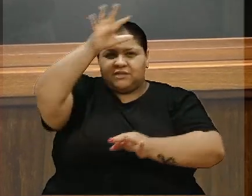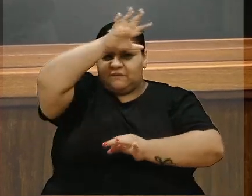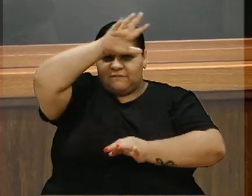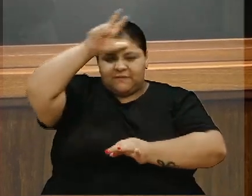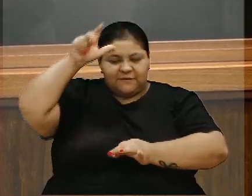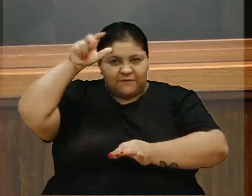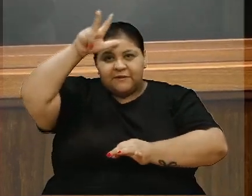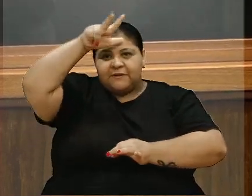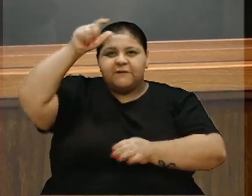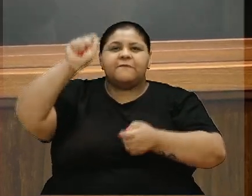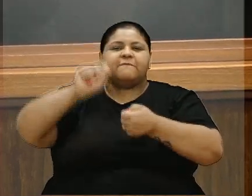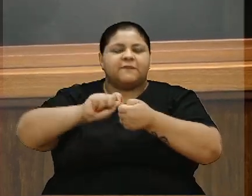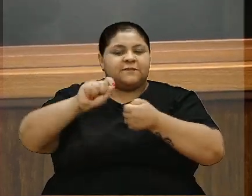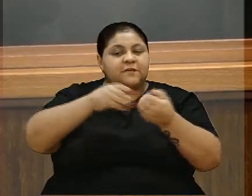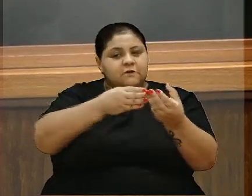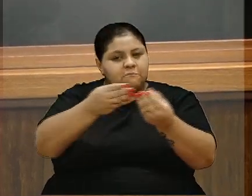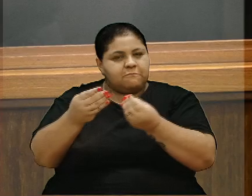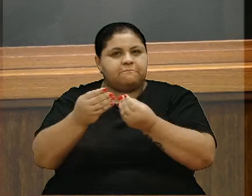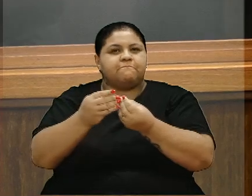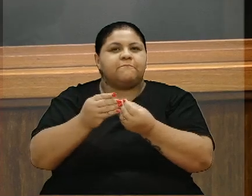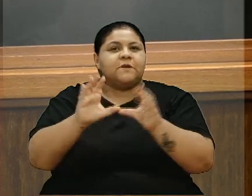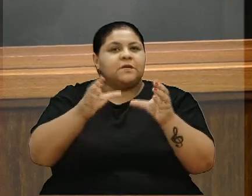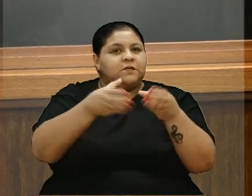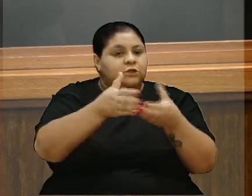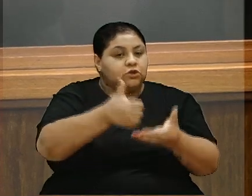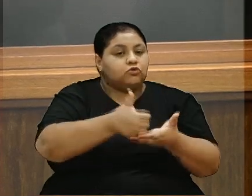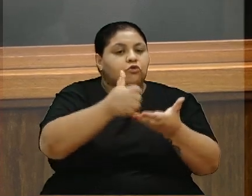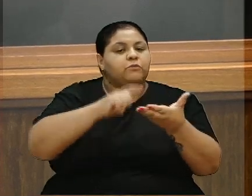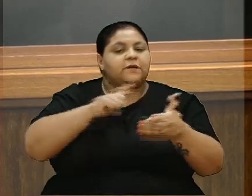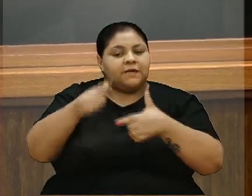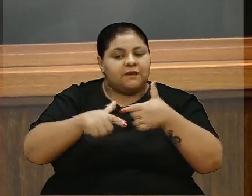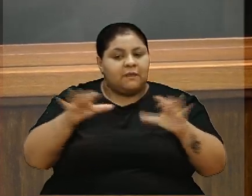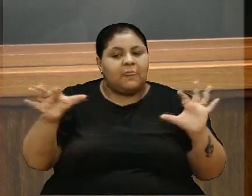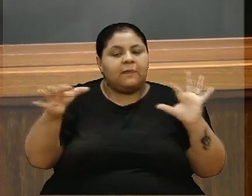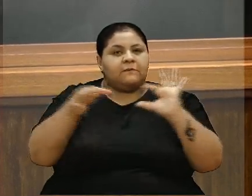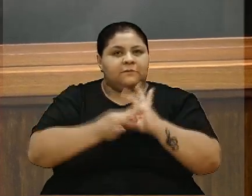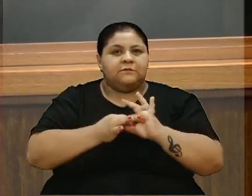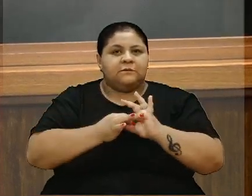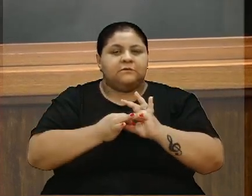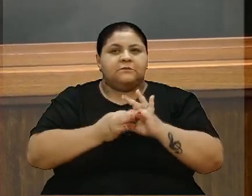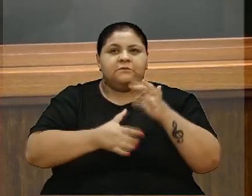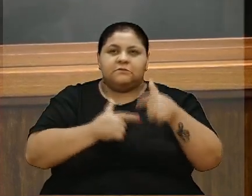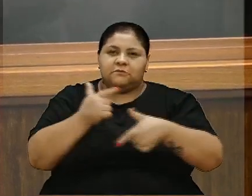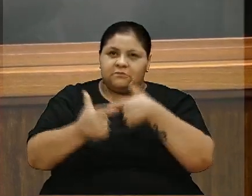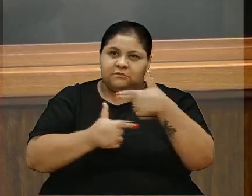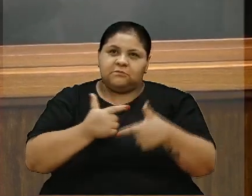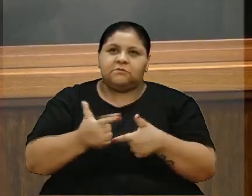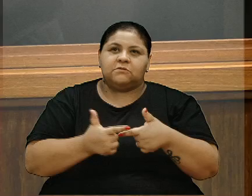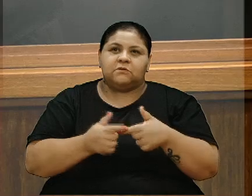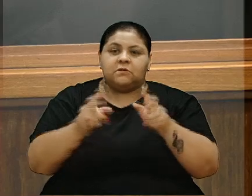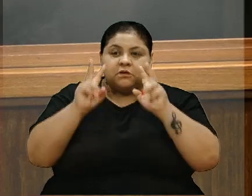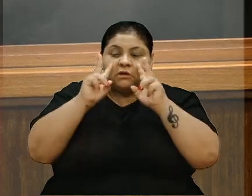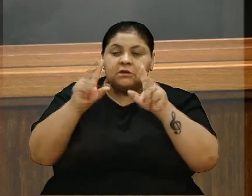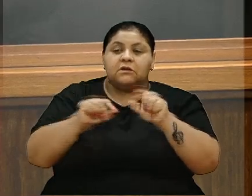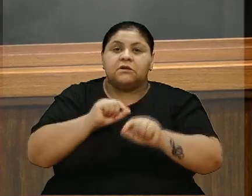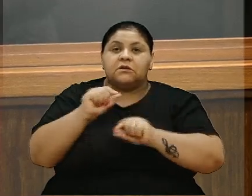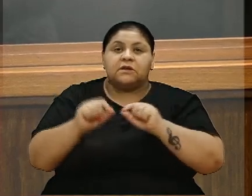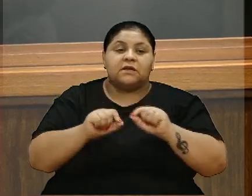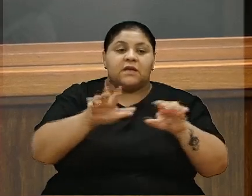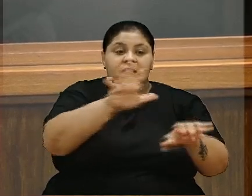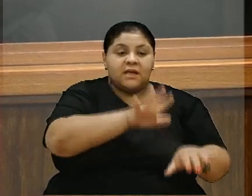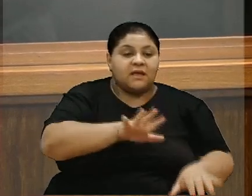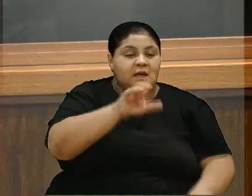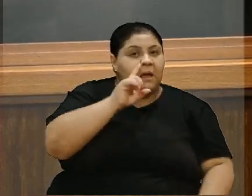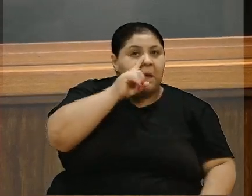estas frentes têm que trabalhar junto e têm que ampliar o seu mote. Tem que trabalhar a questão de ver quem está em área de risco